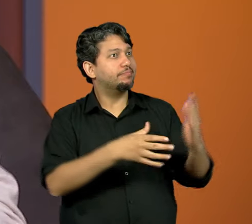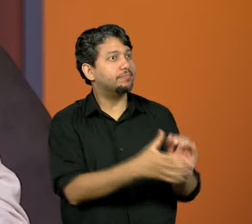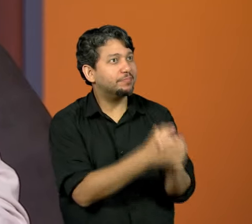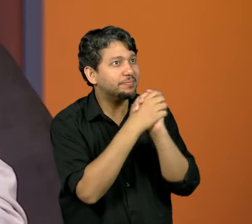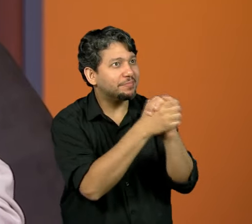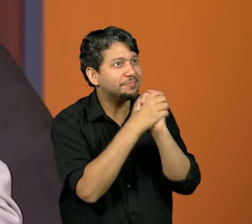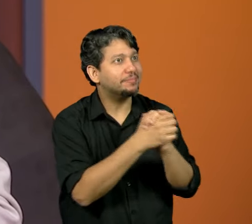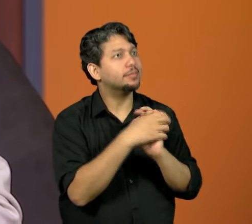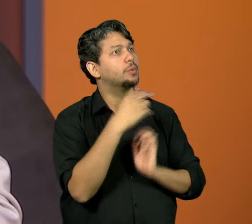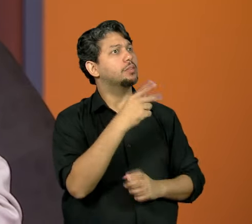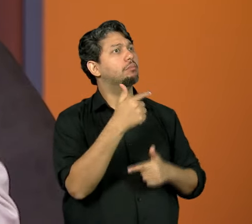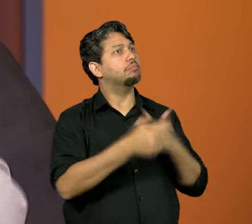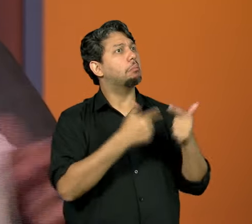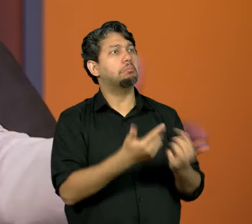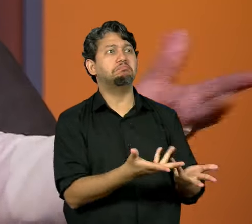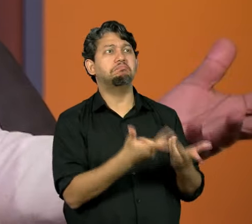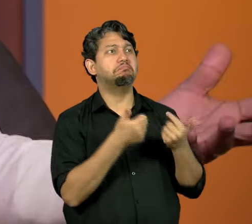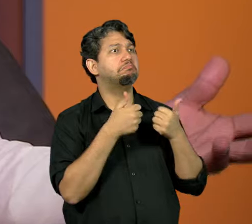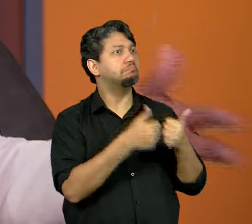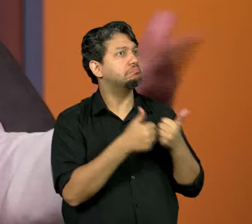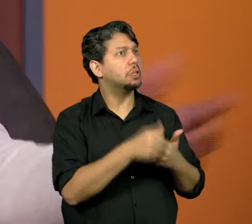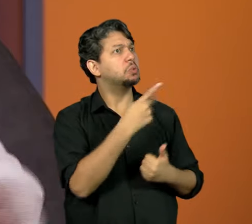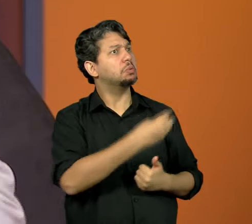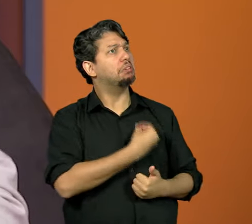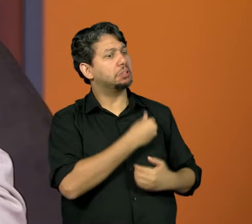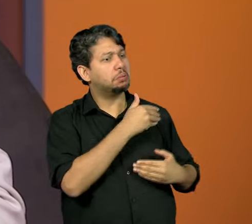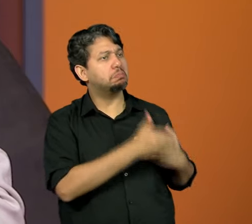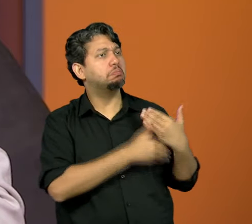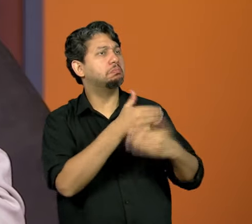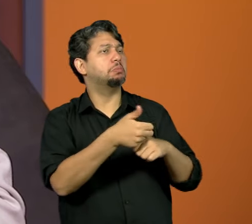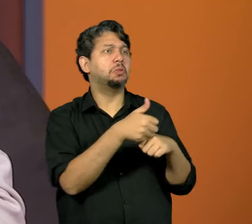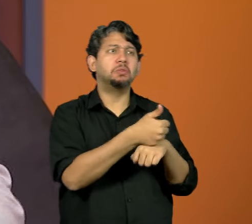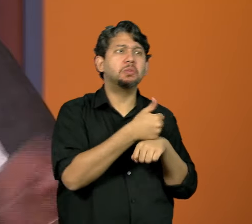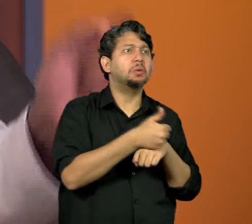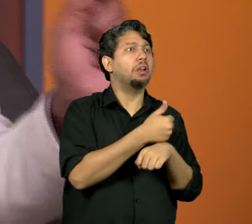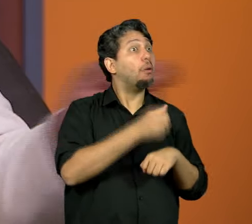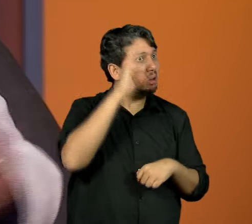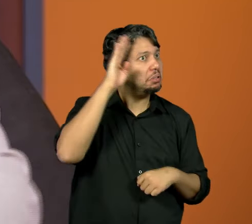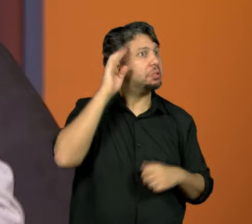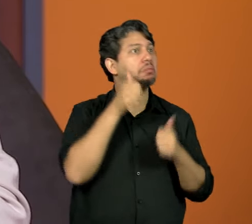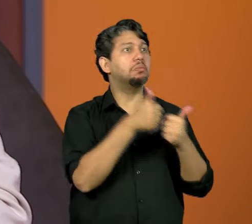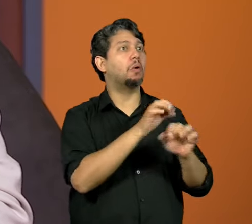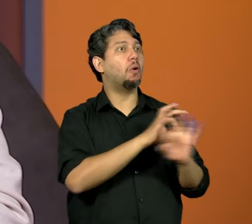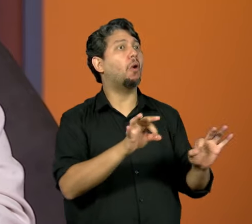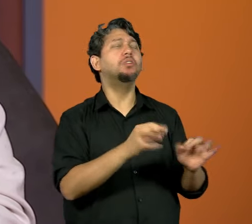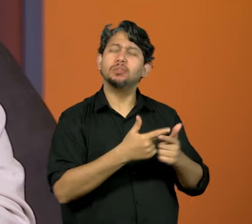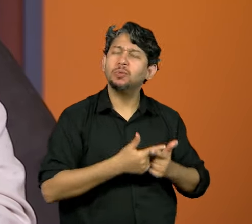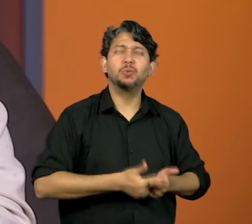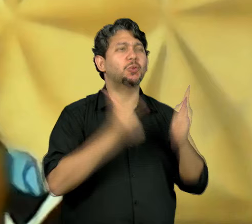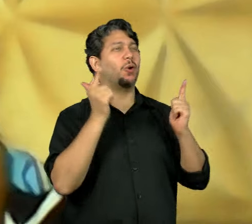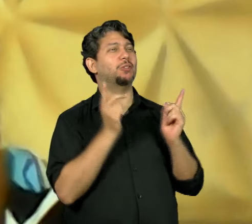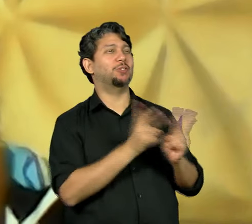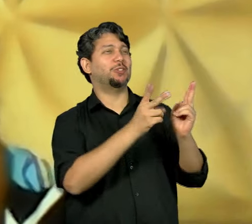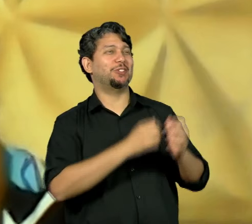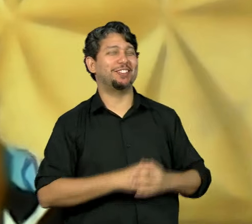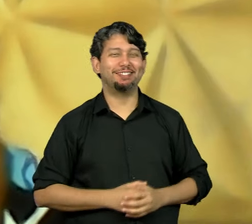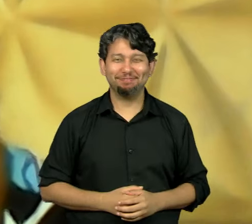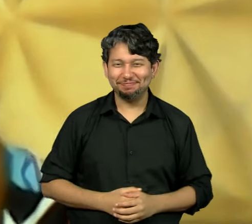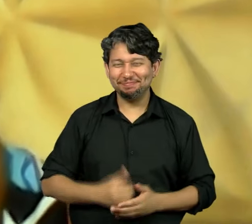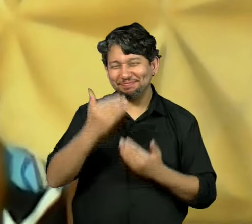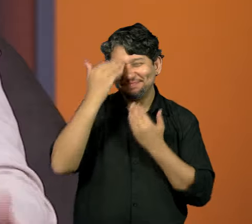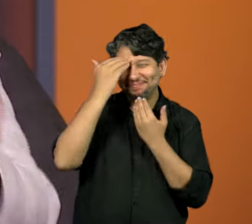por o seu trabalho maravilhoso, a sua trajetória, né, profissional e acadêmica, e desejar mais sorte para você, tá bom?